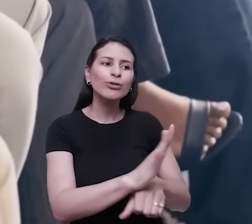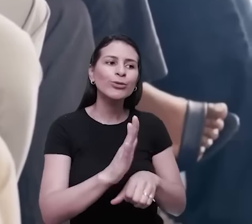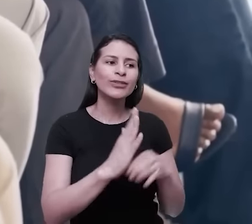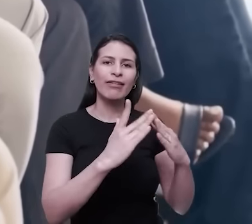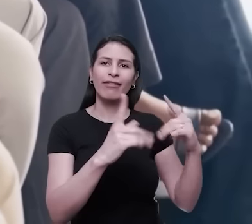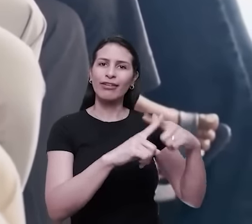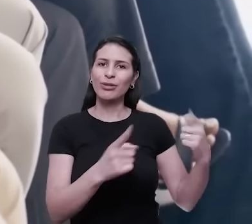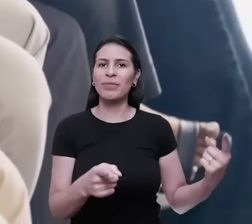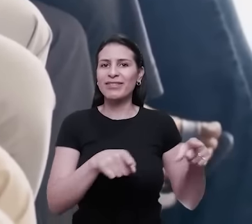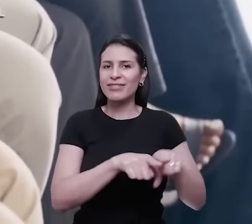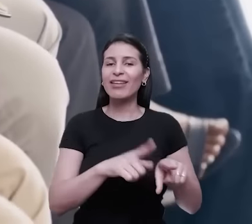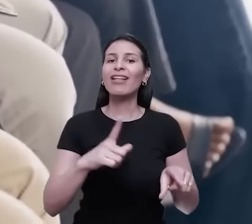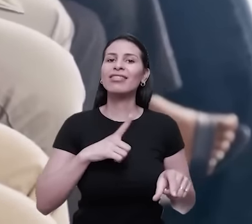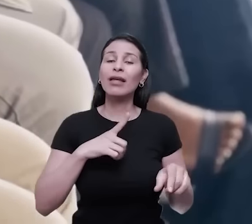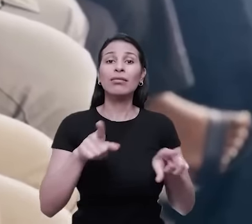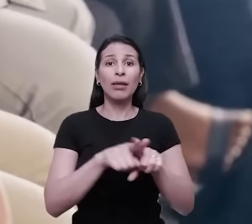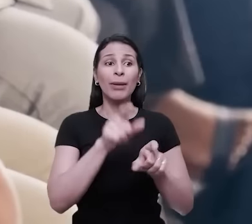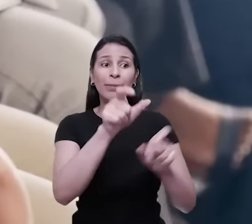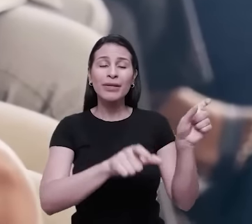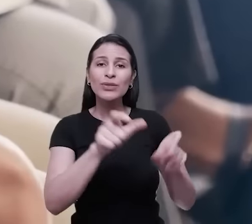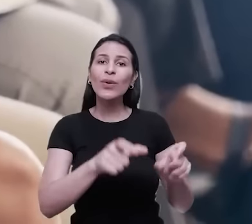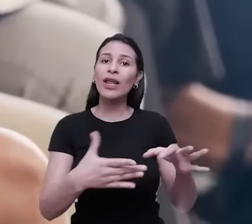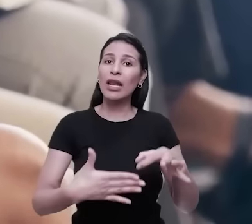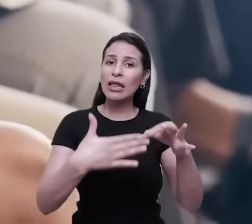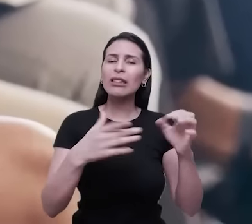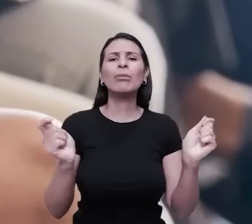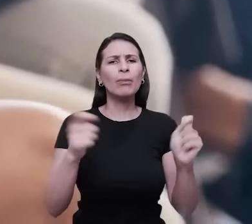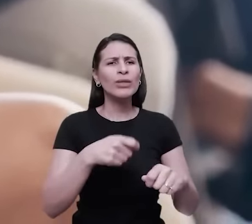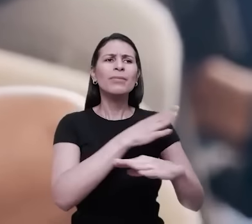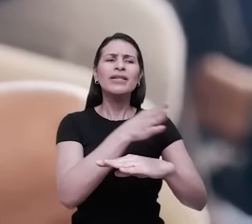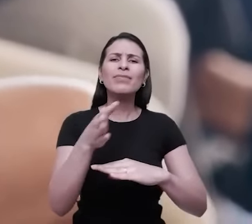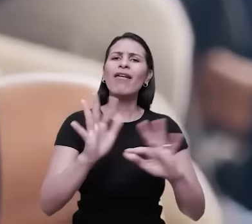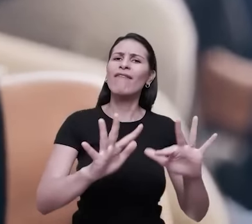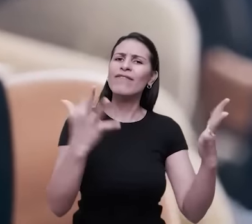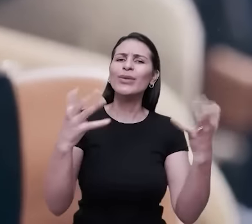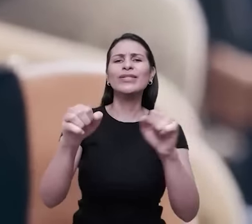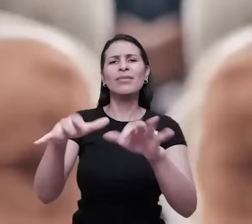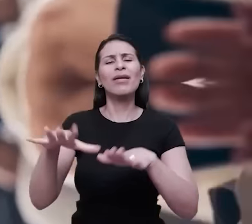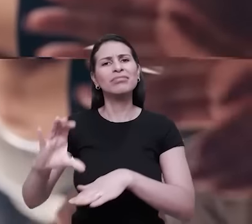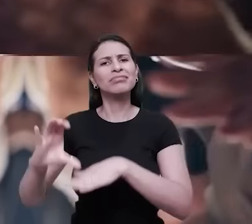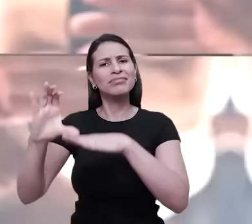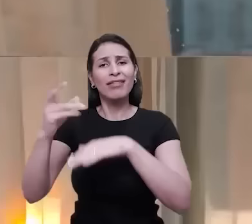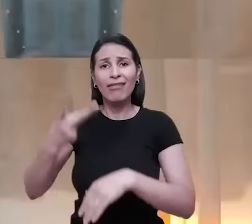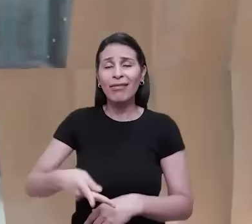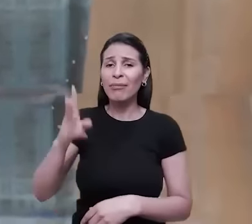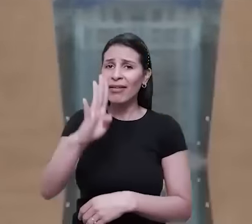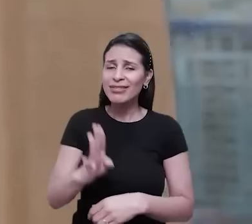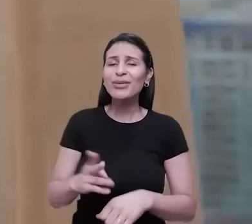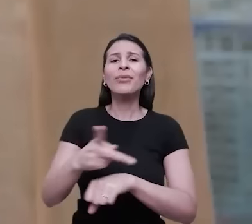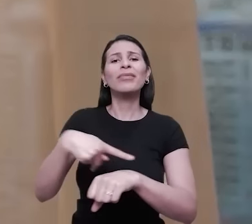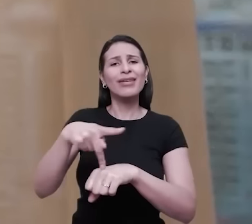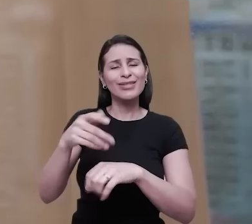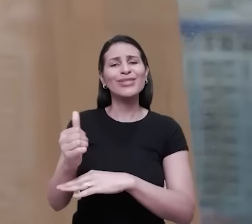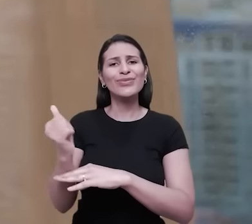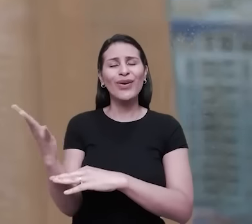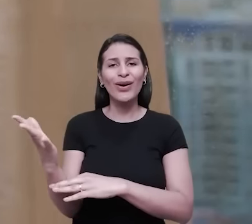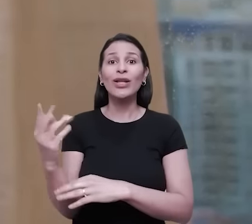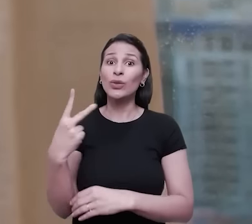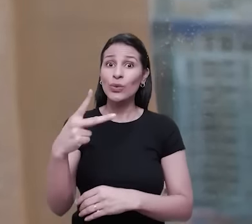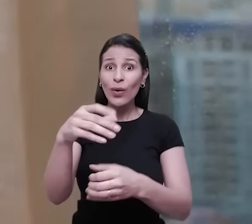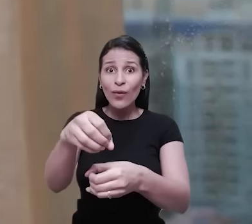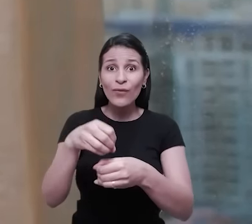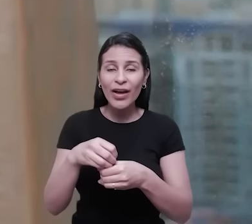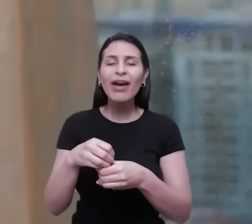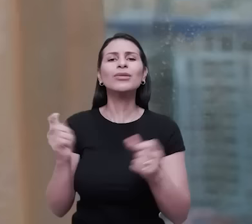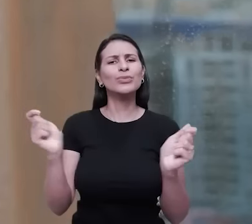de eventos, concílios e assembleias no Brasil e no exterior. A sua oferta contribui para que sejamos uma igreja solidária,